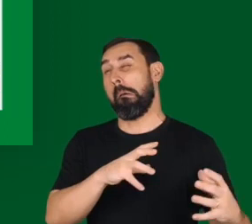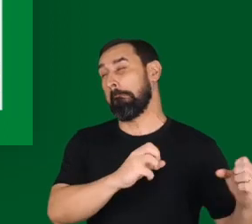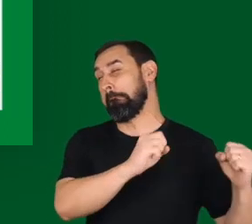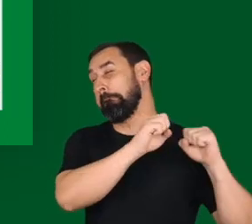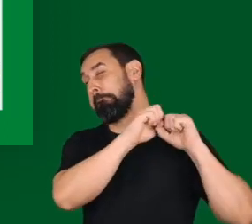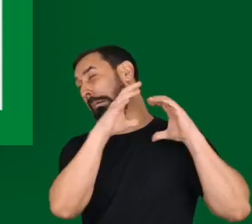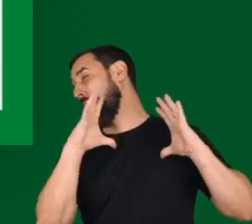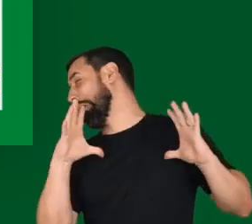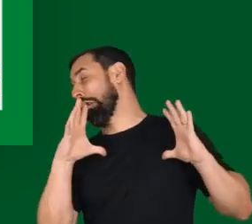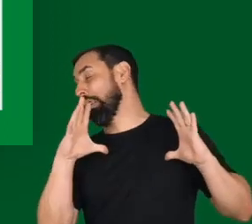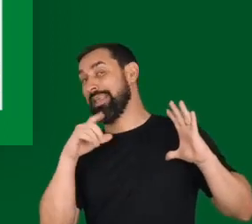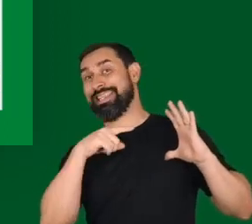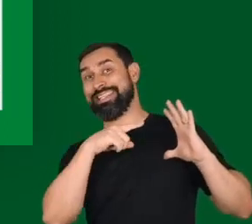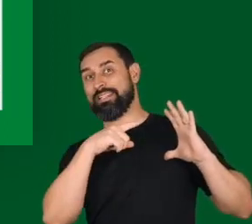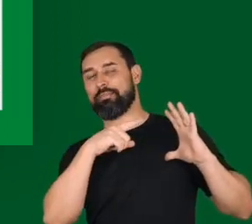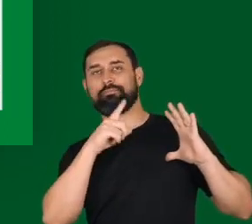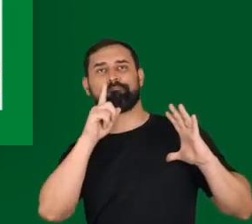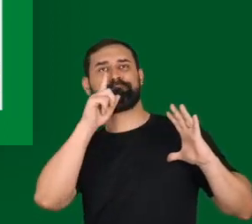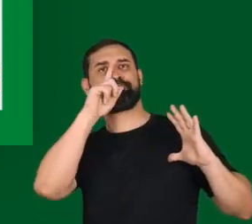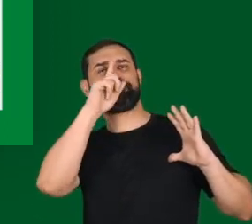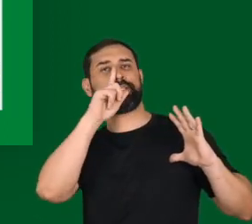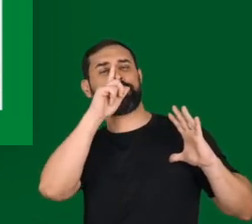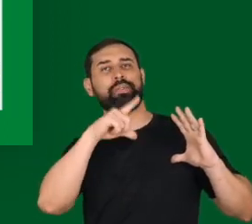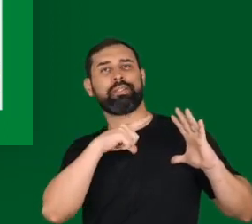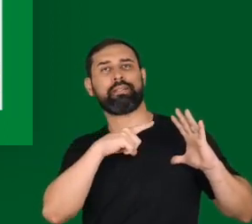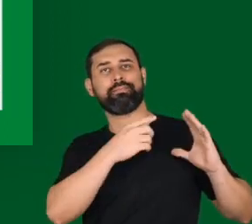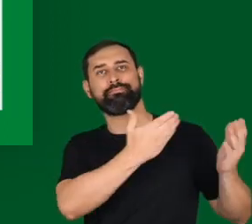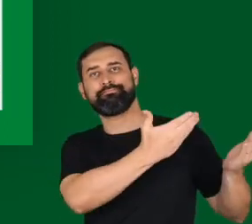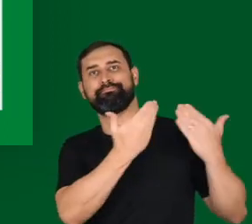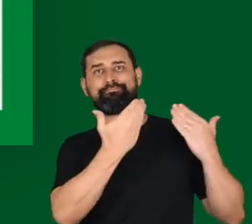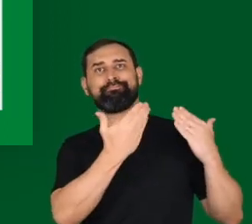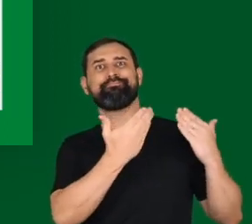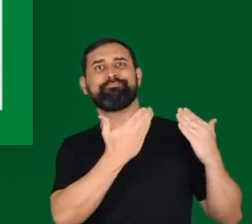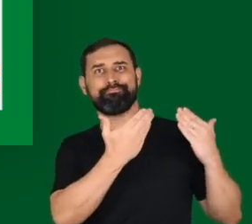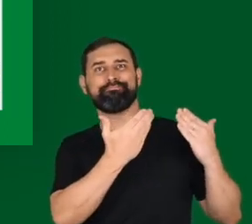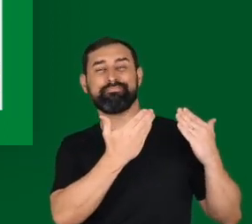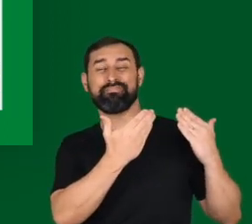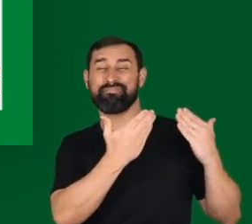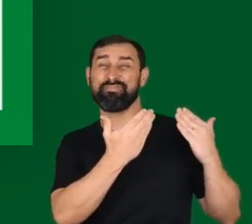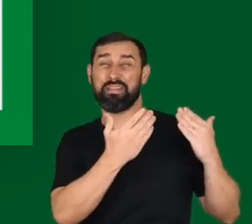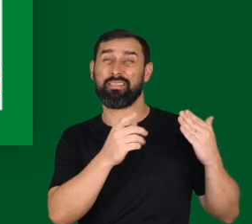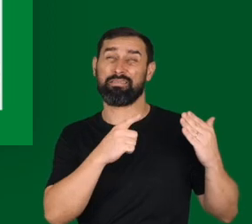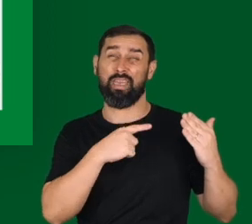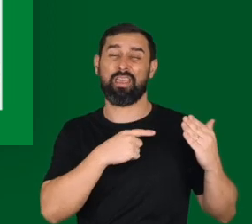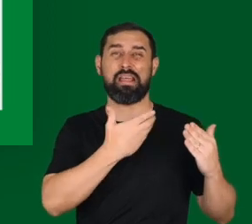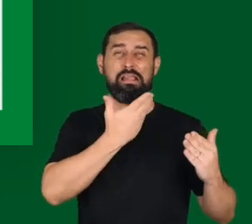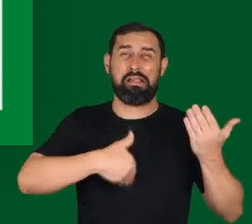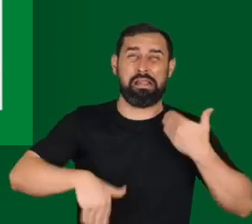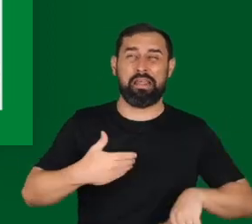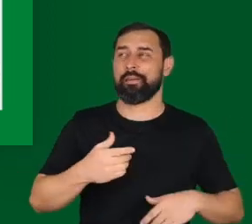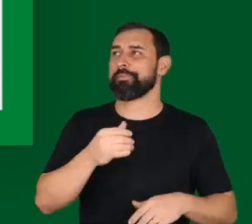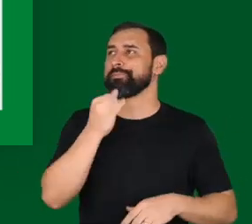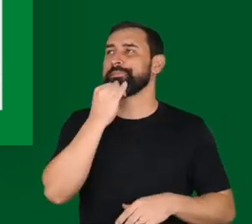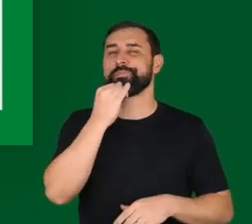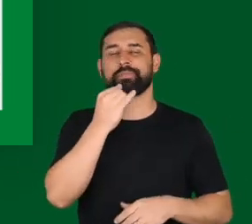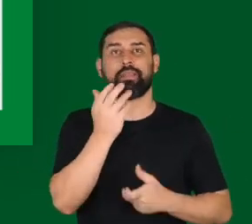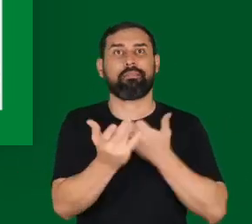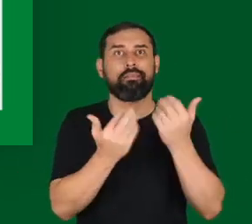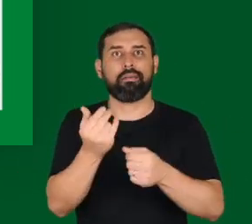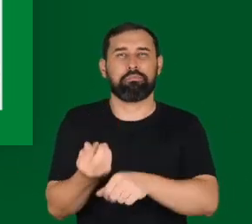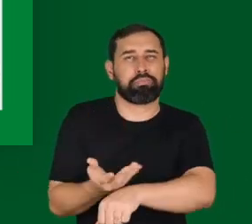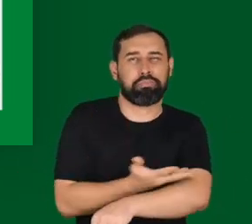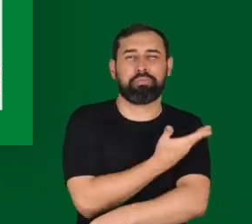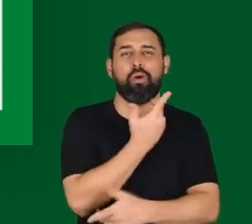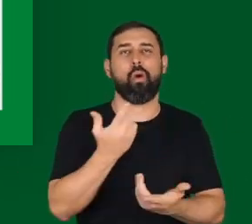colisão lateral, onde esse dispositivo é acionado. Então, ele pode piorar e agravar lesões aí, como queimaduras, laceração